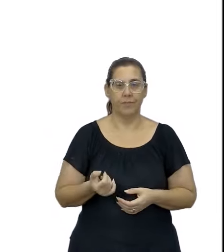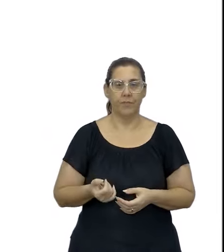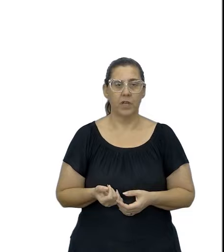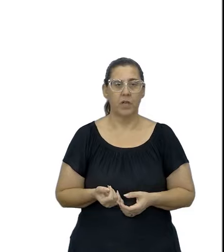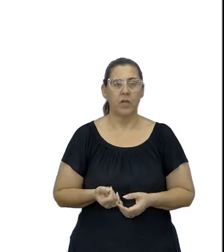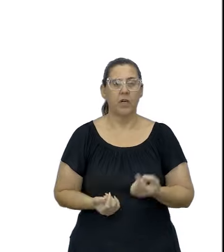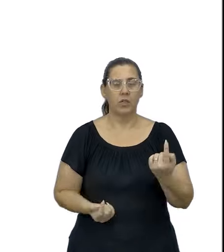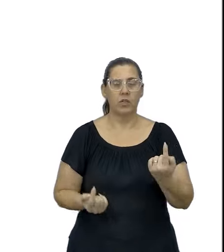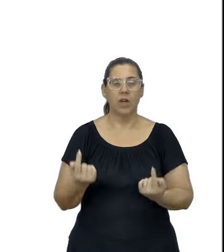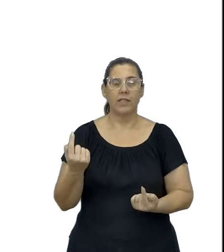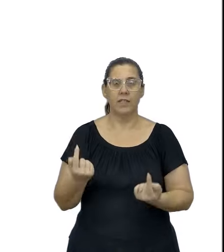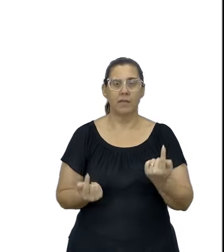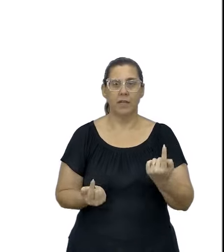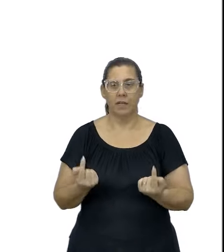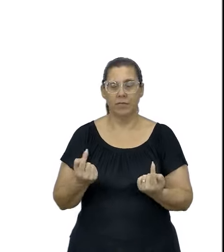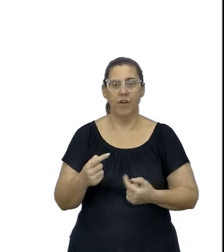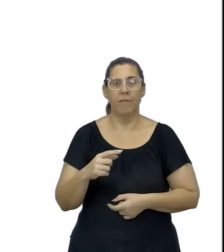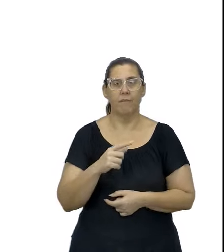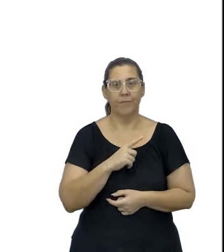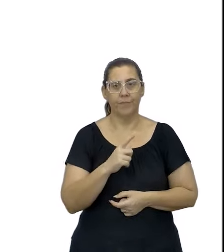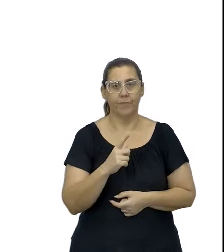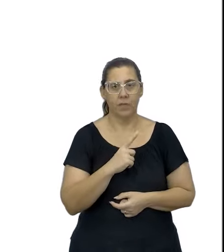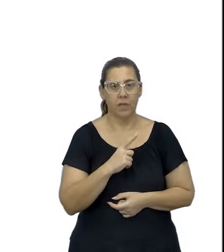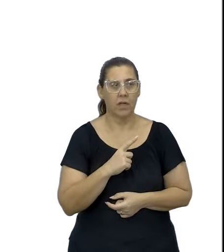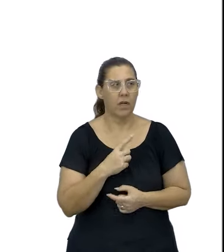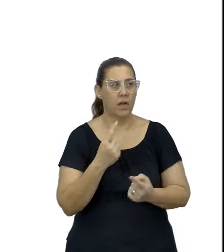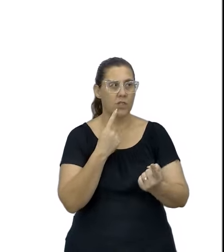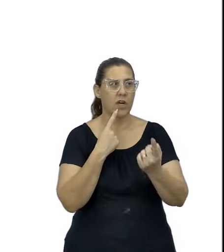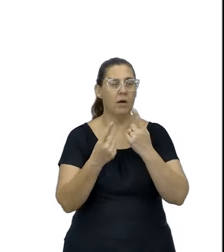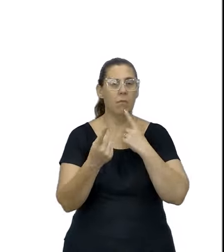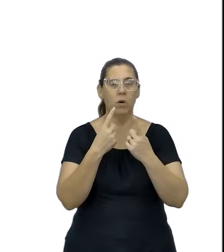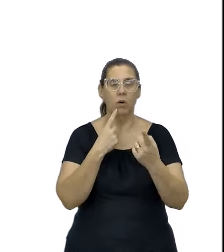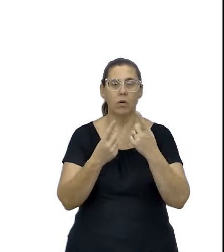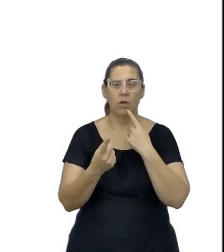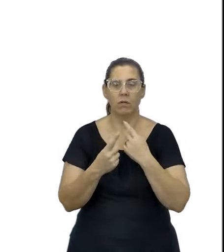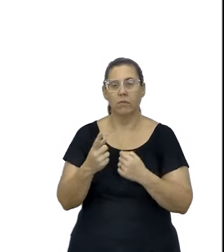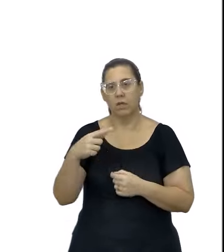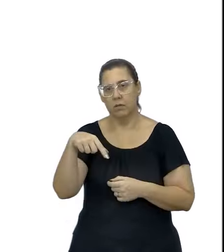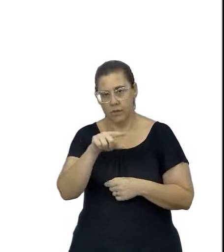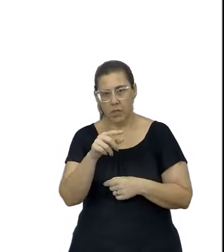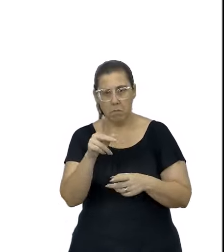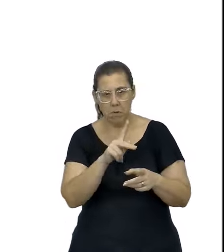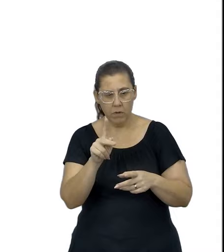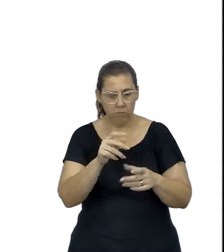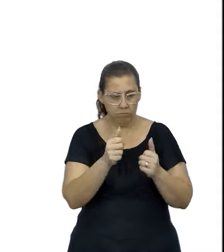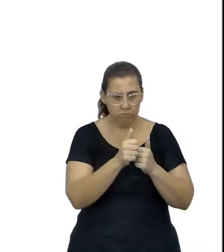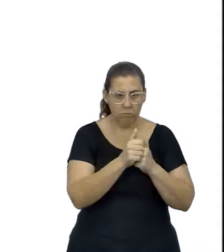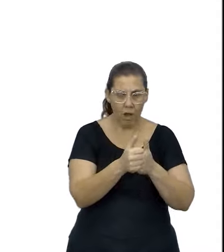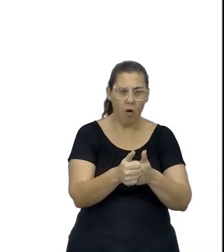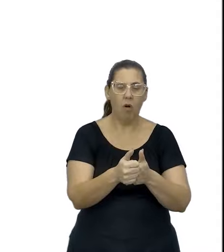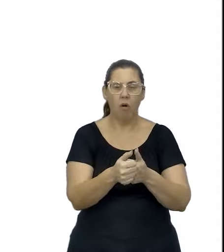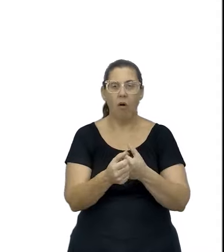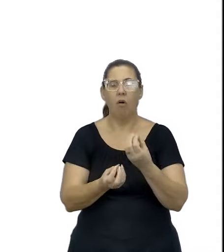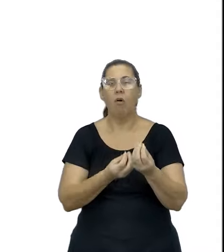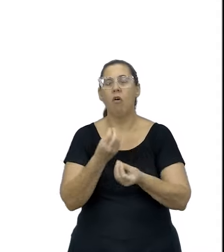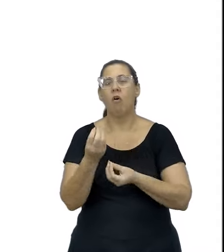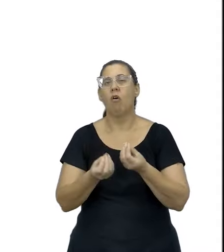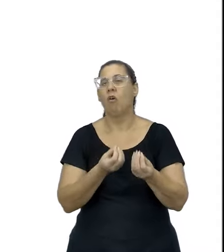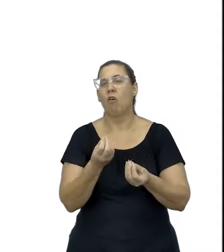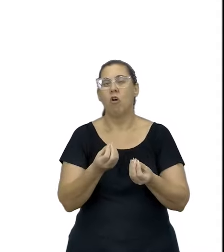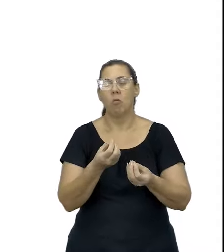ali terem esse diálogo e você, professor, acompanhar de pertinho como que eles